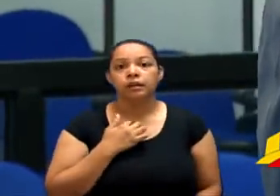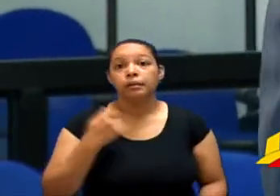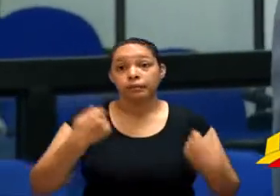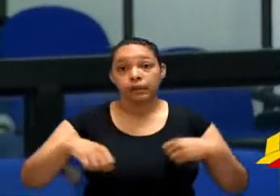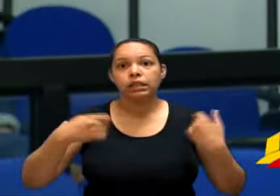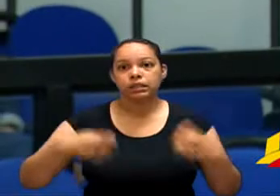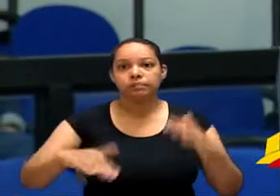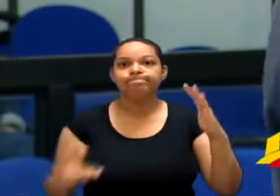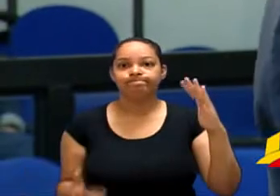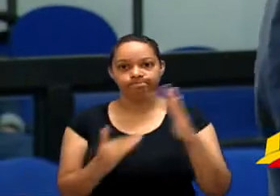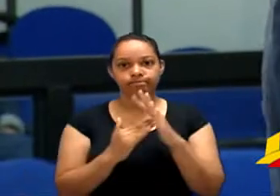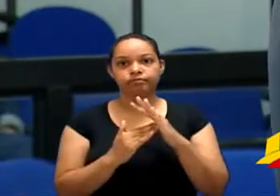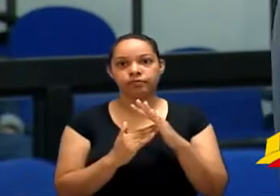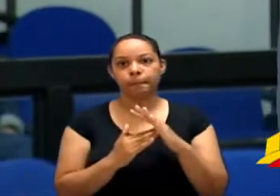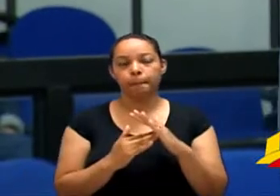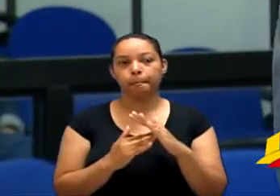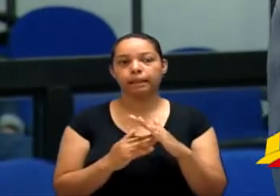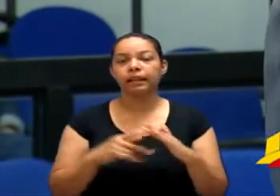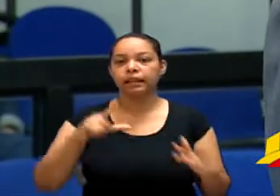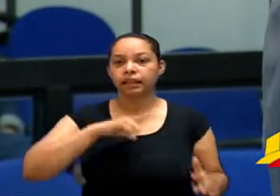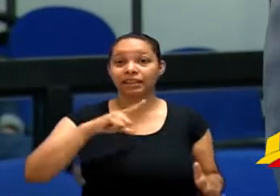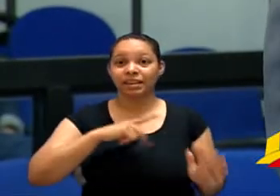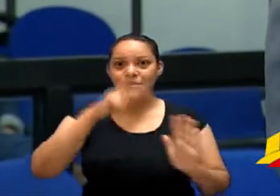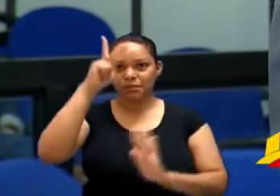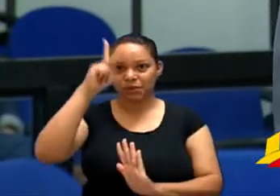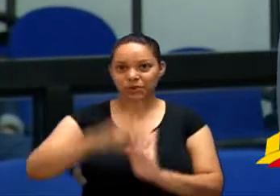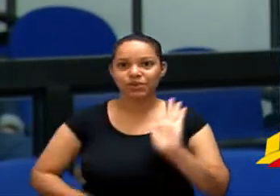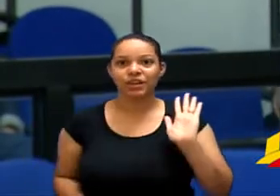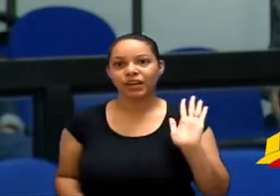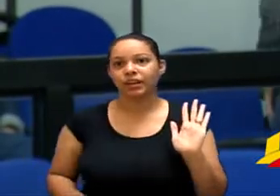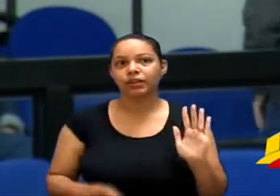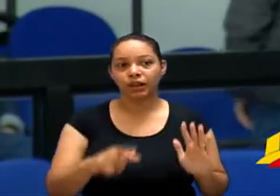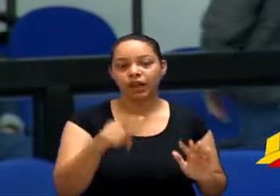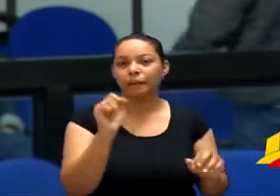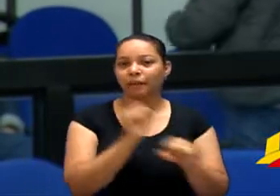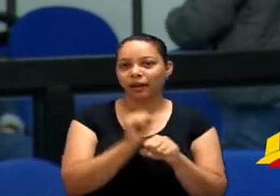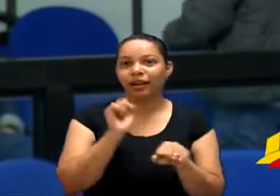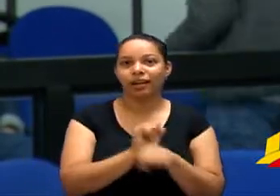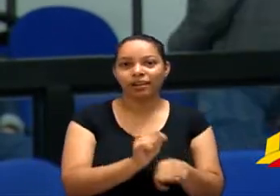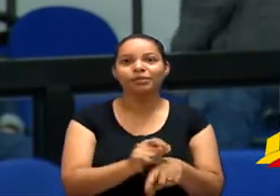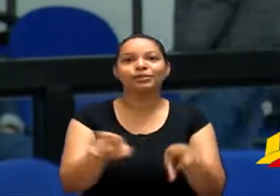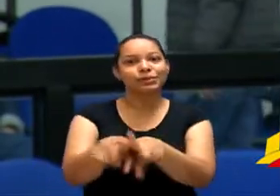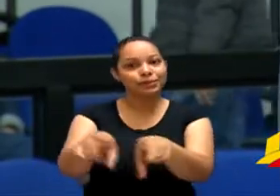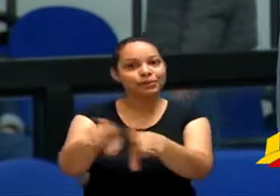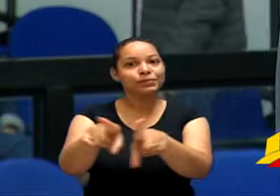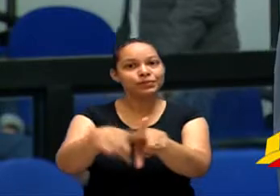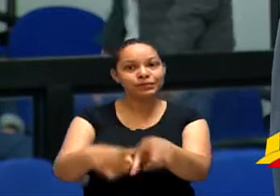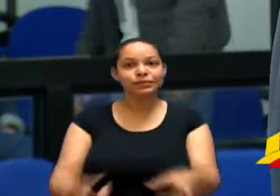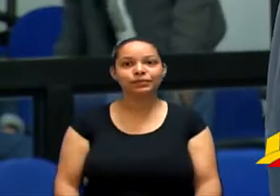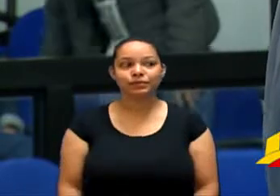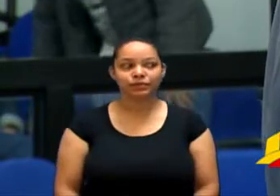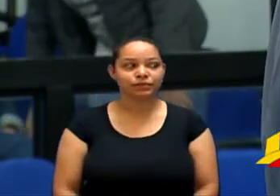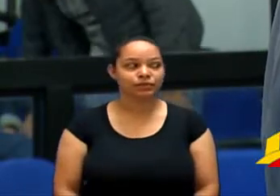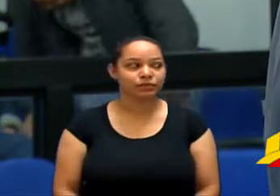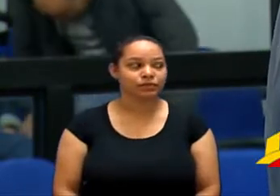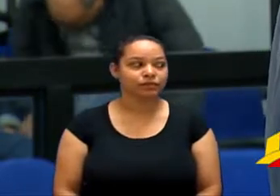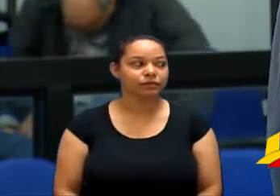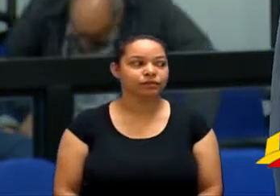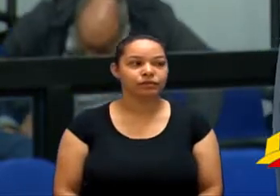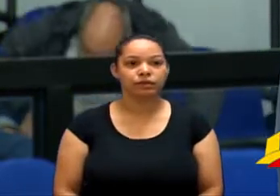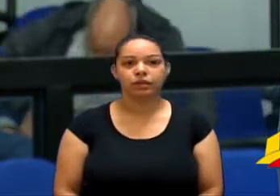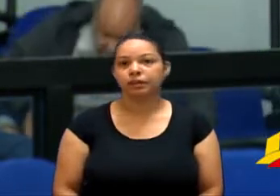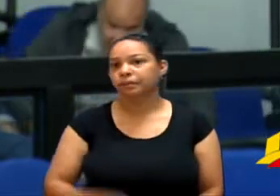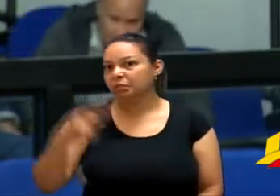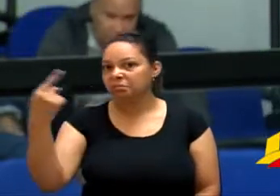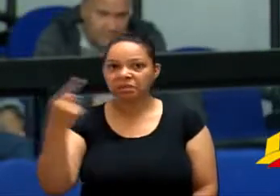que não tem Eu tenho um projeto que está lá dentro praticamente desde quando eu cheguei aqui o segundo projeto desde quando eu cheguei aqui até hoje nunca veio não é